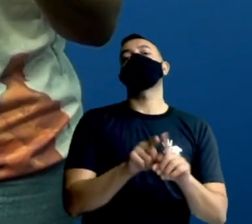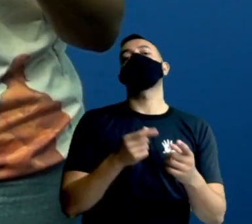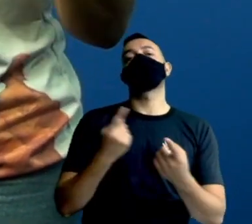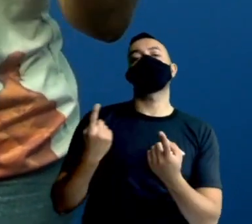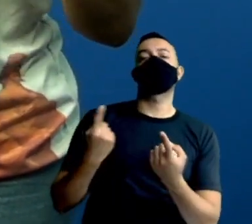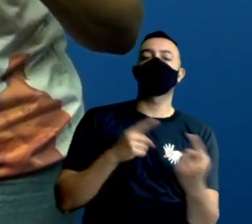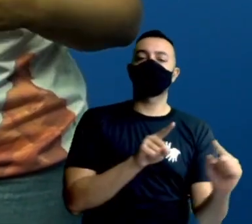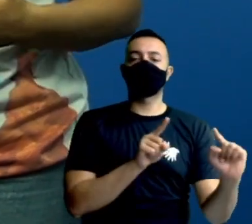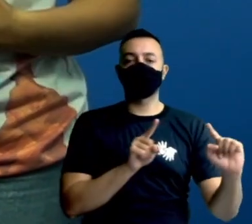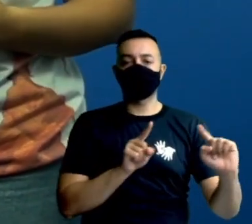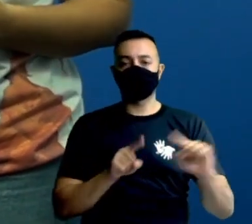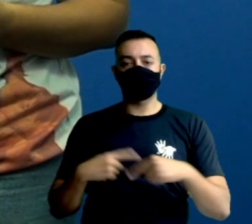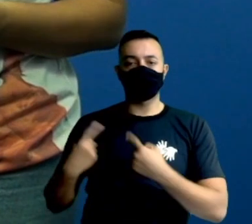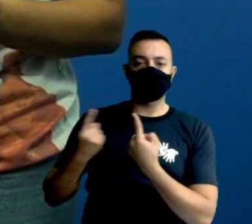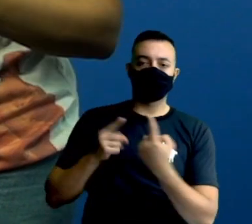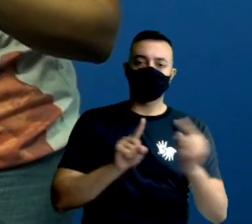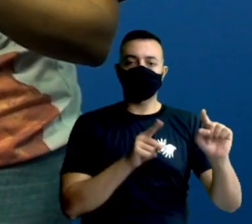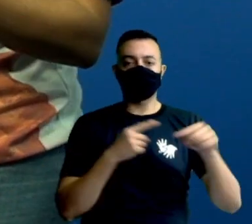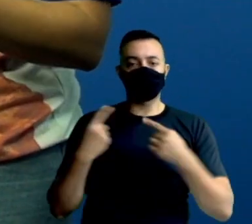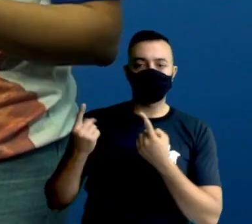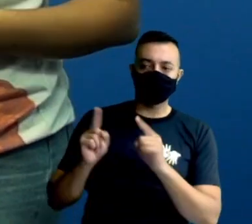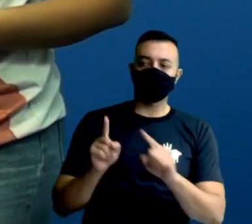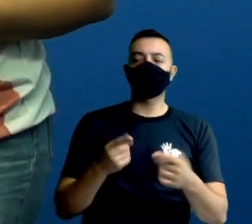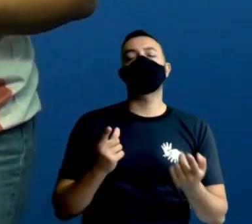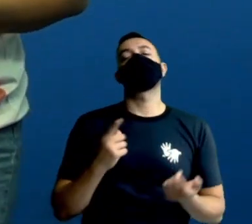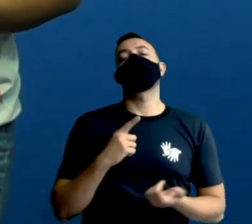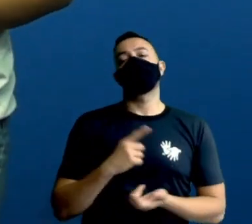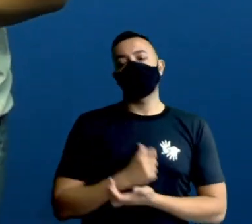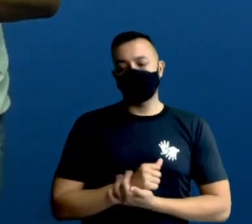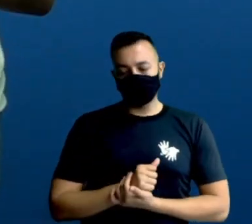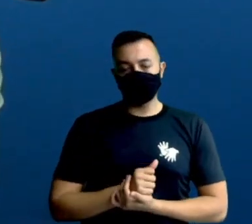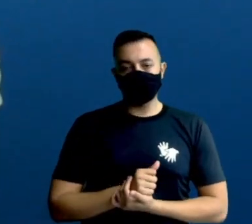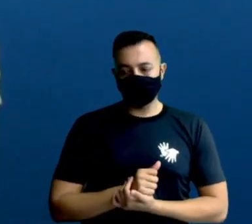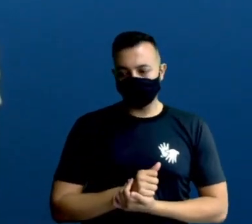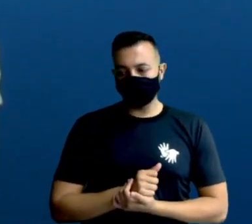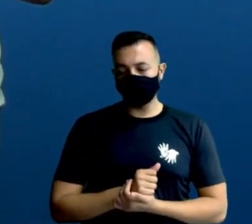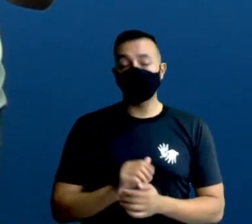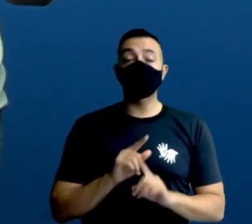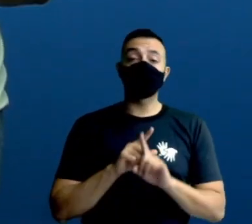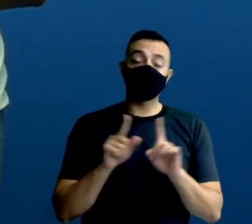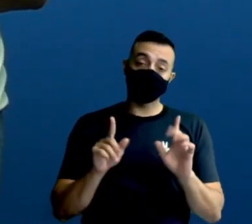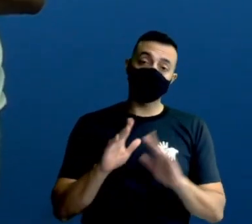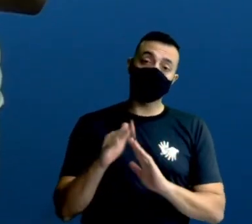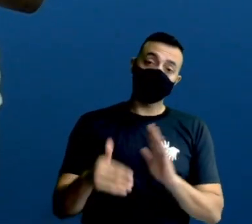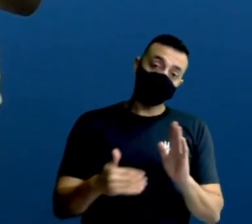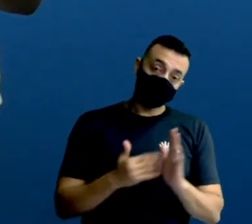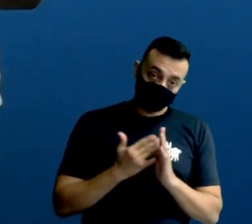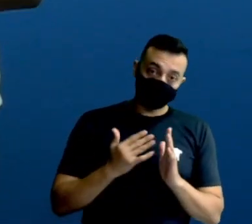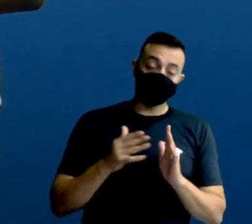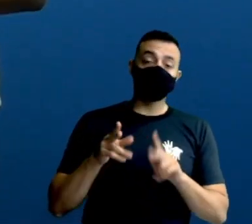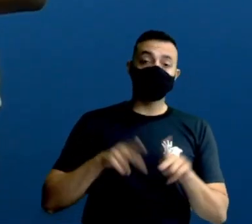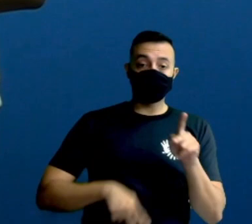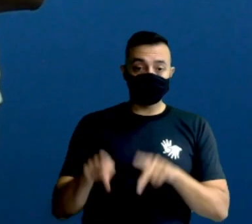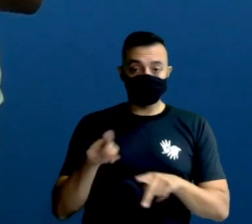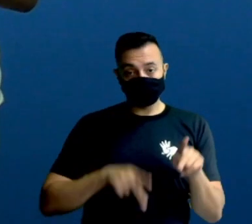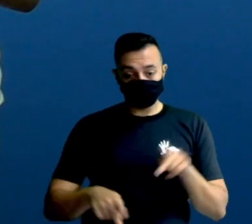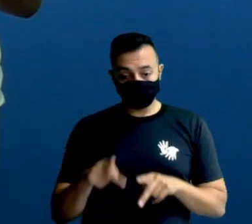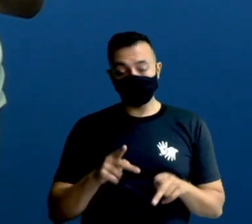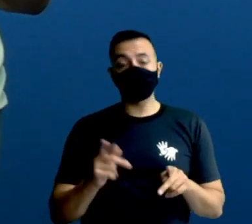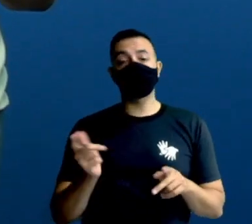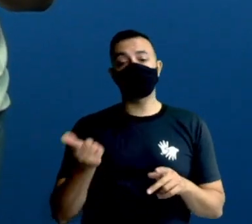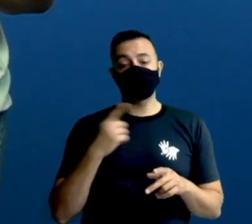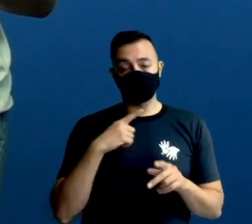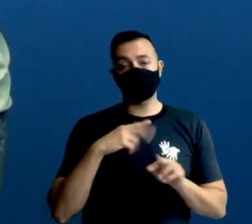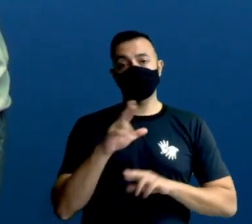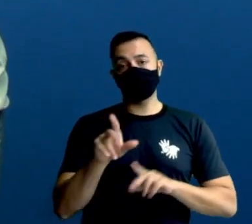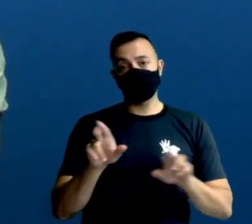aldeias inimigas que brigavam pelo território, tá certo? Agora, todas essas civilizações, essas populações, apesar